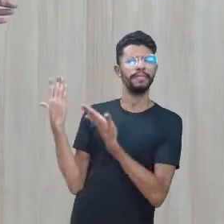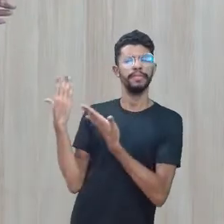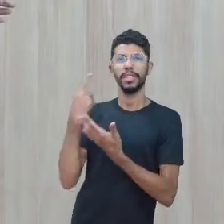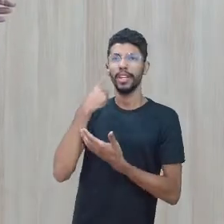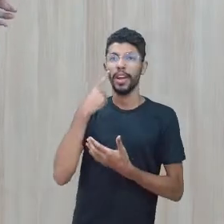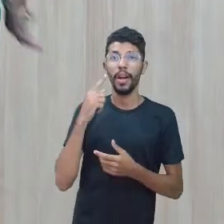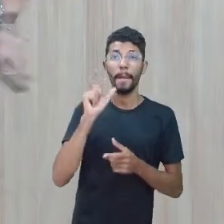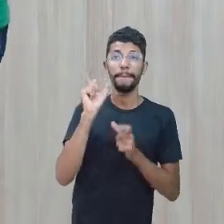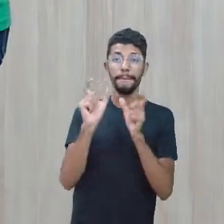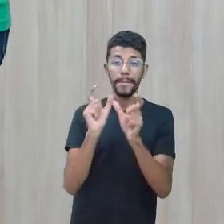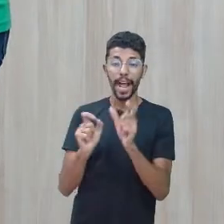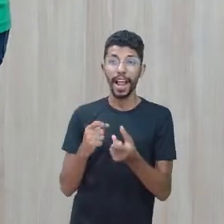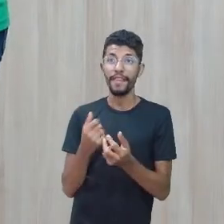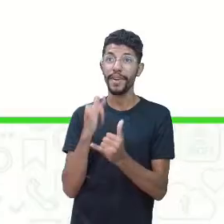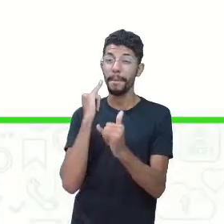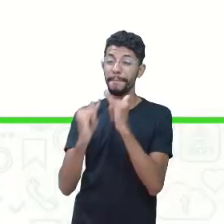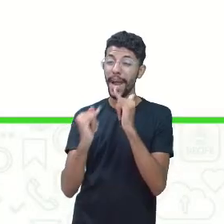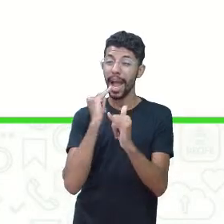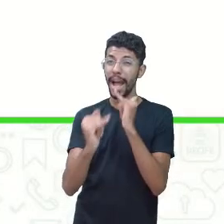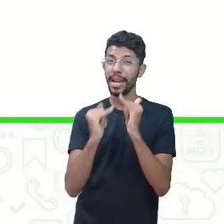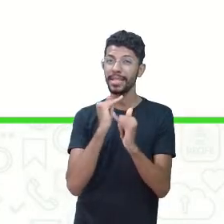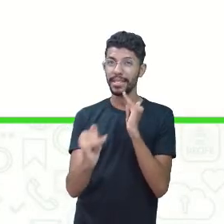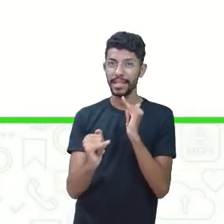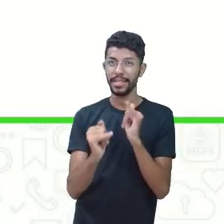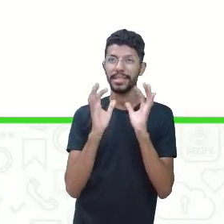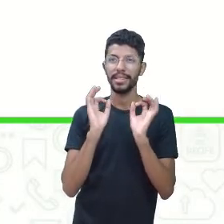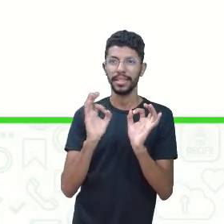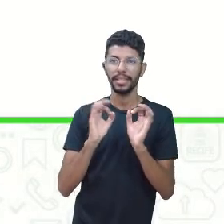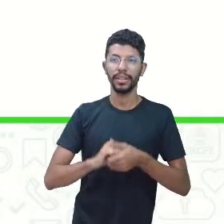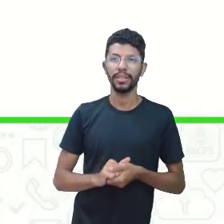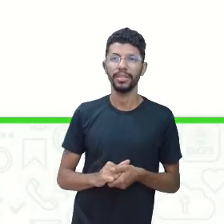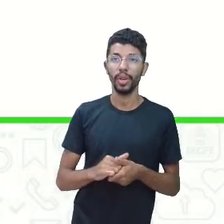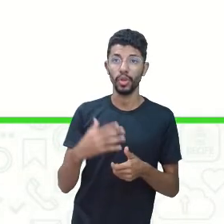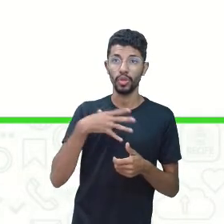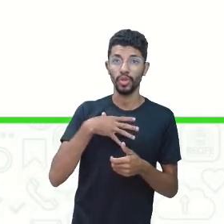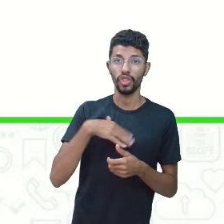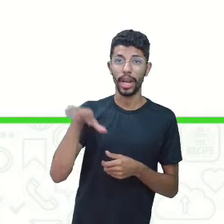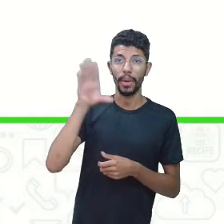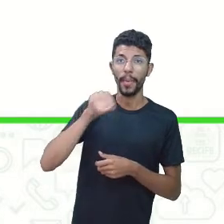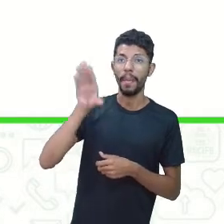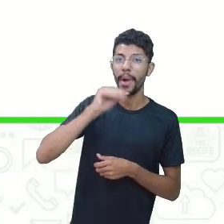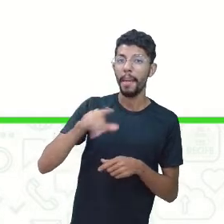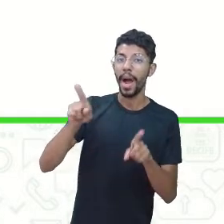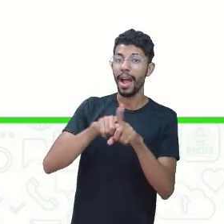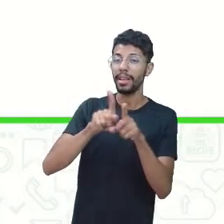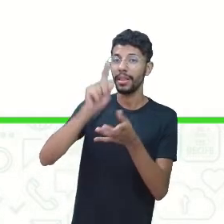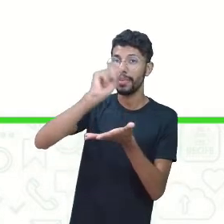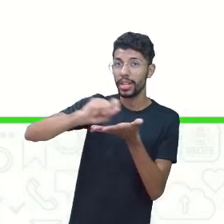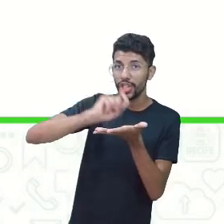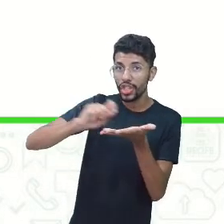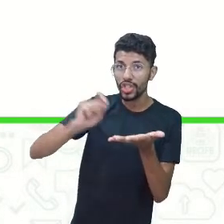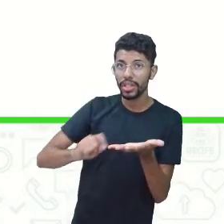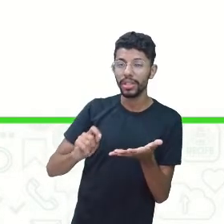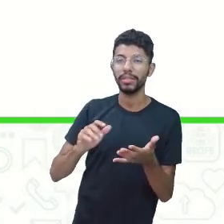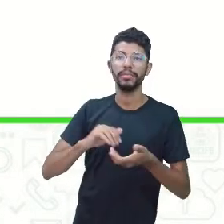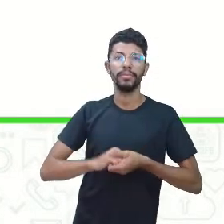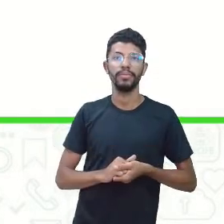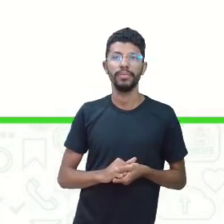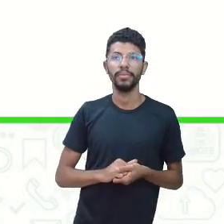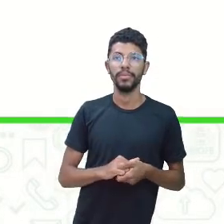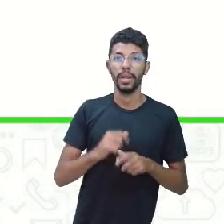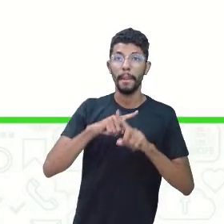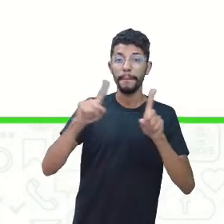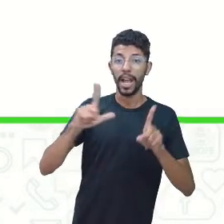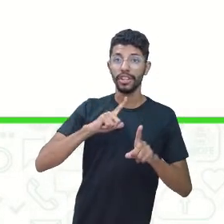Parônimos são palavras muito parecidas na pronúncia e também na escrita. Entretanto,